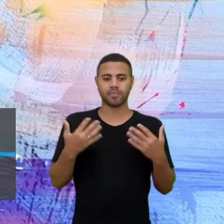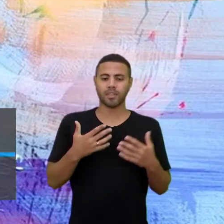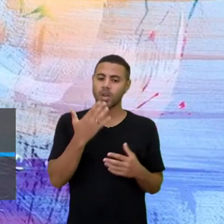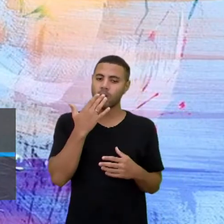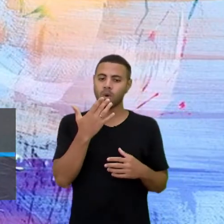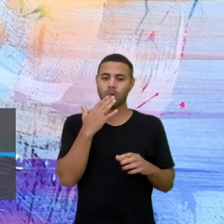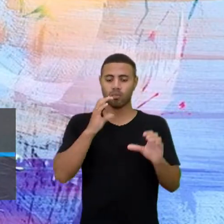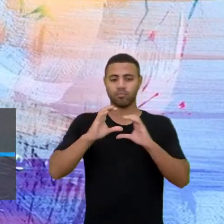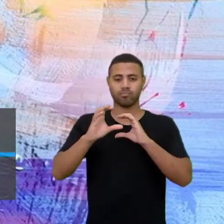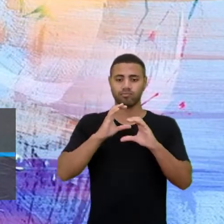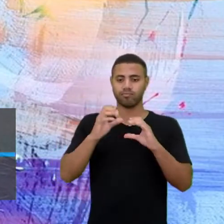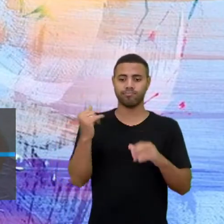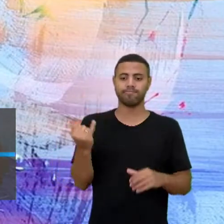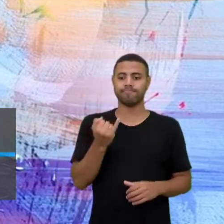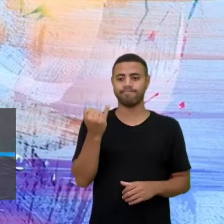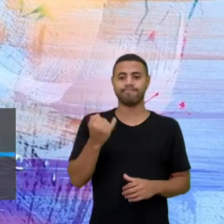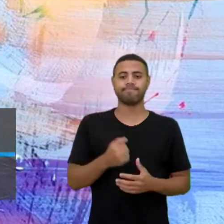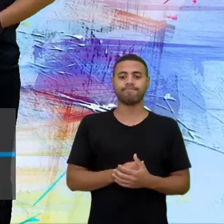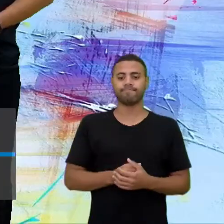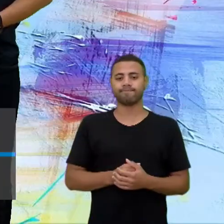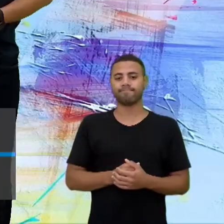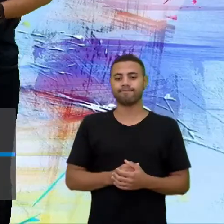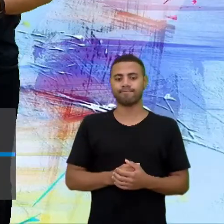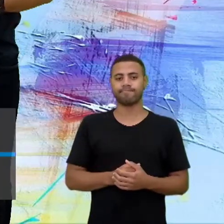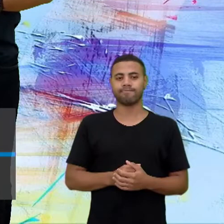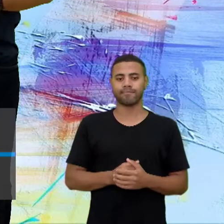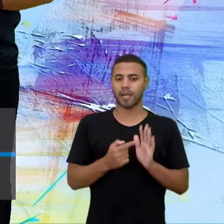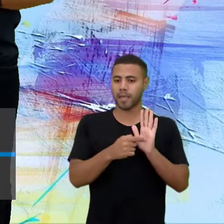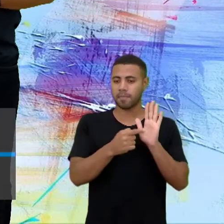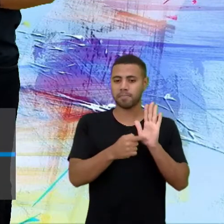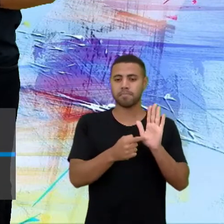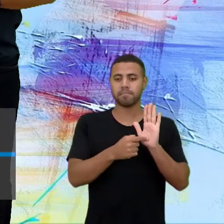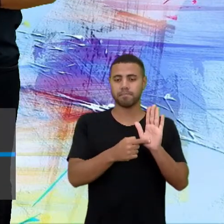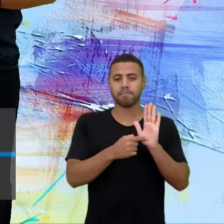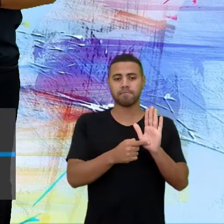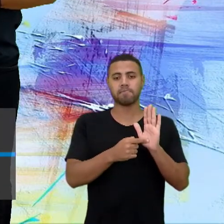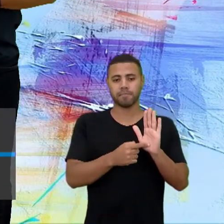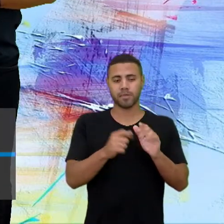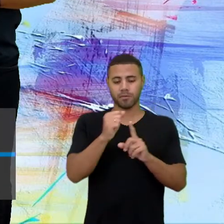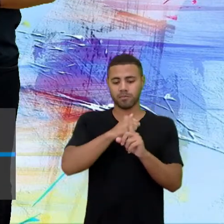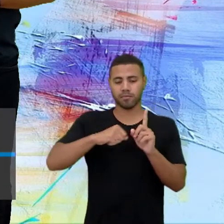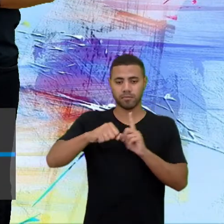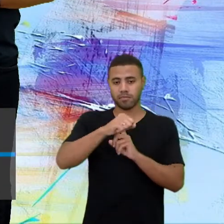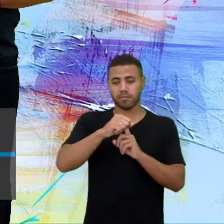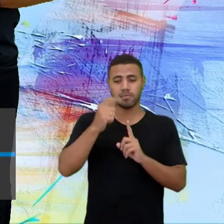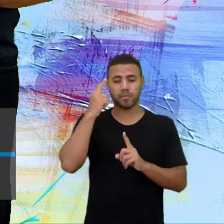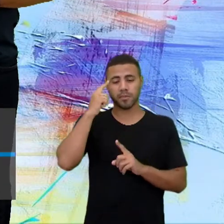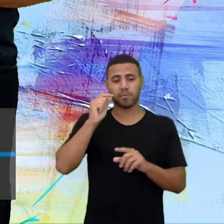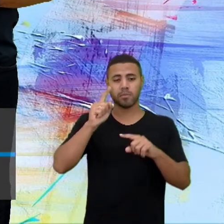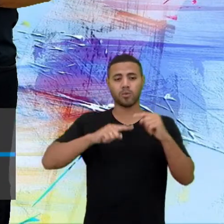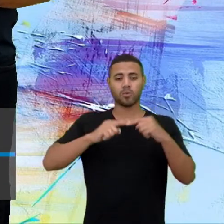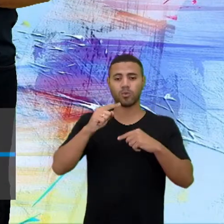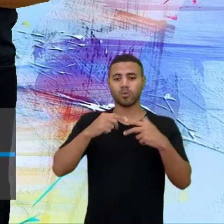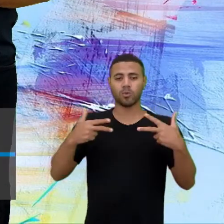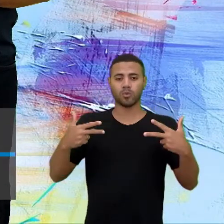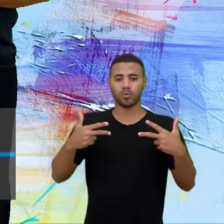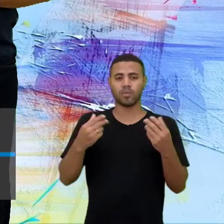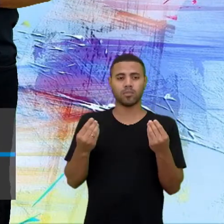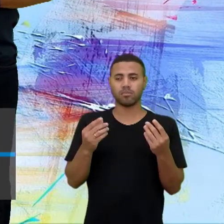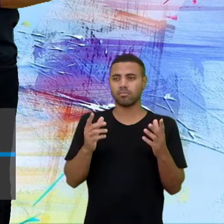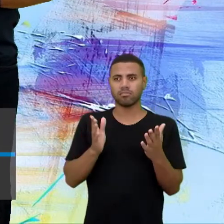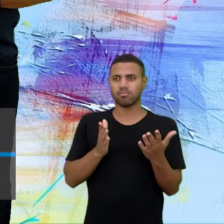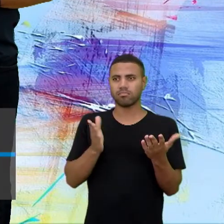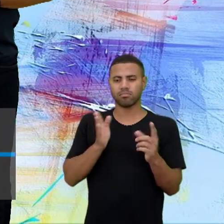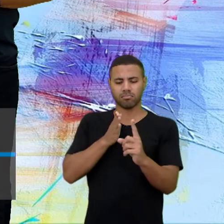dentro desses símbolos, Sim. que já existem, você começa a associar o produto de uma forma tão direta